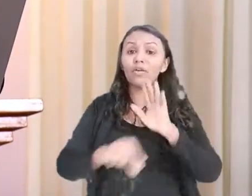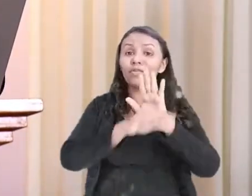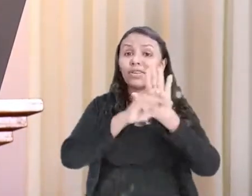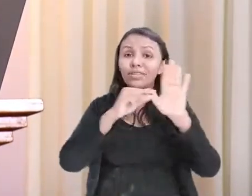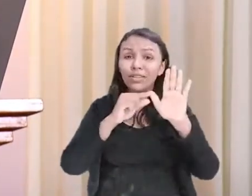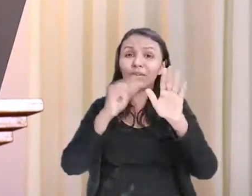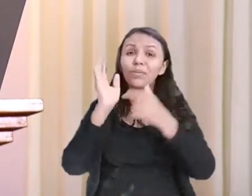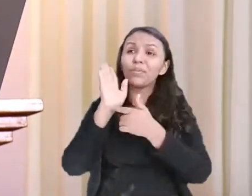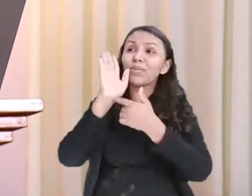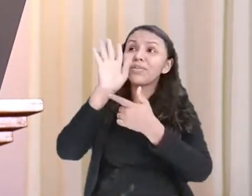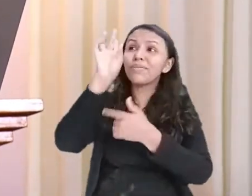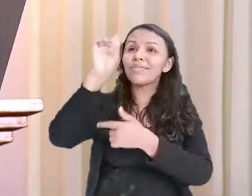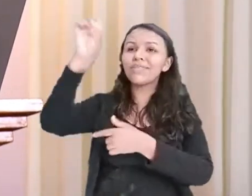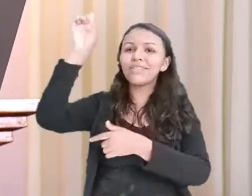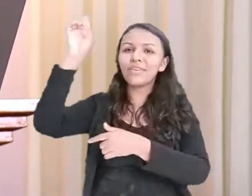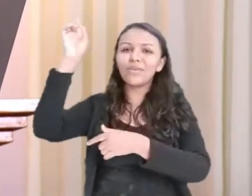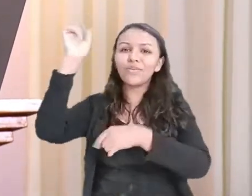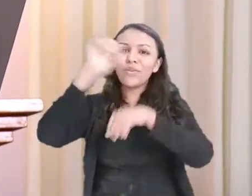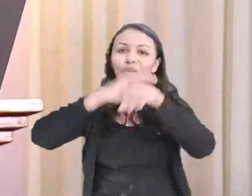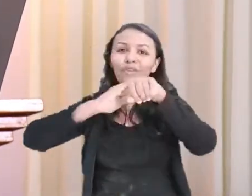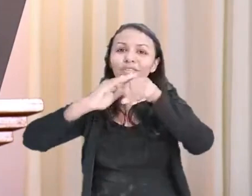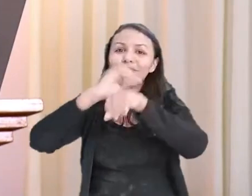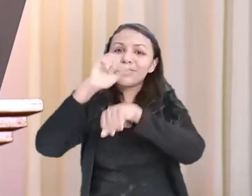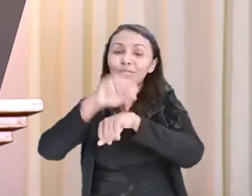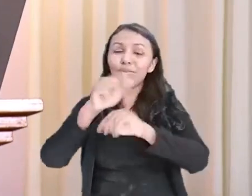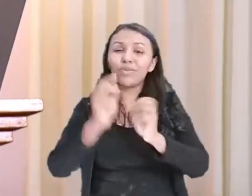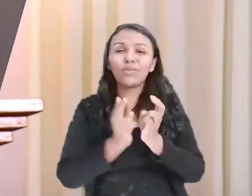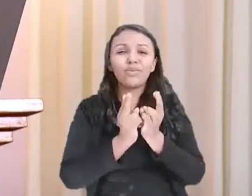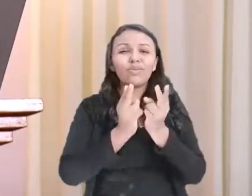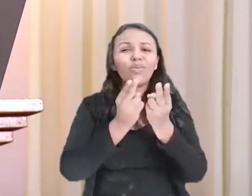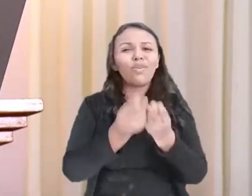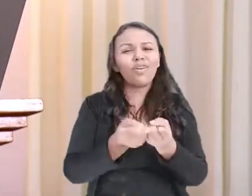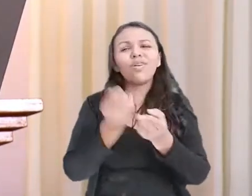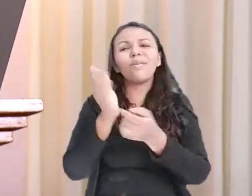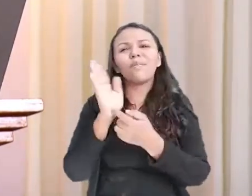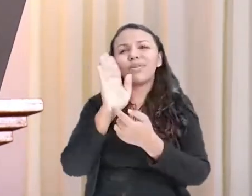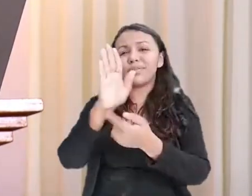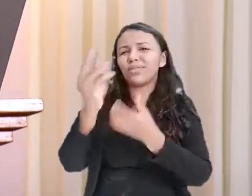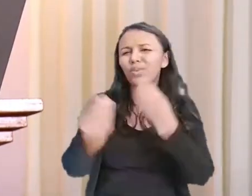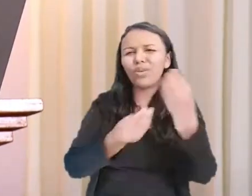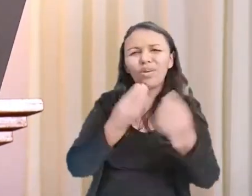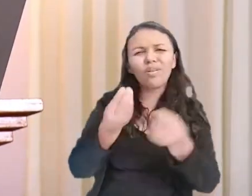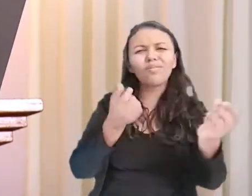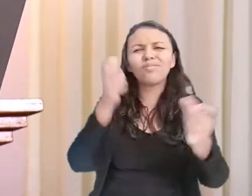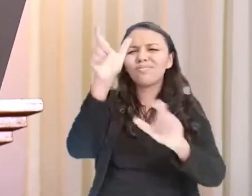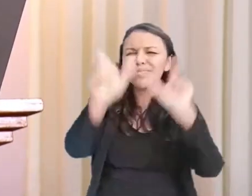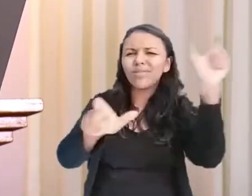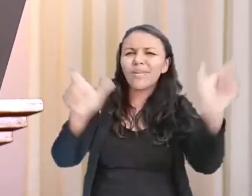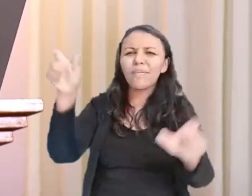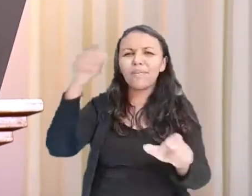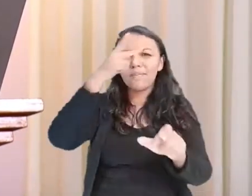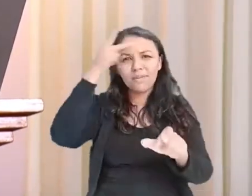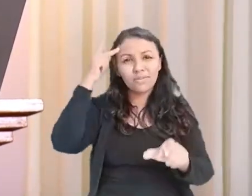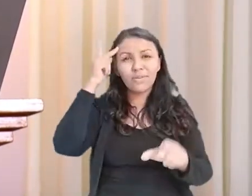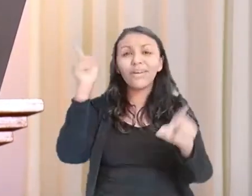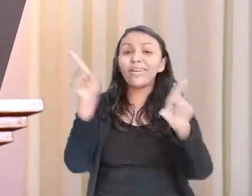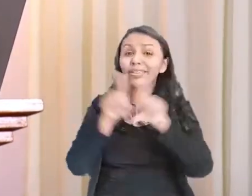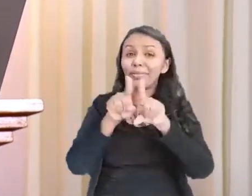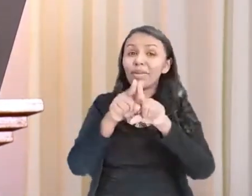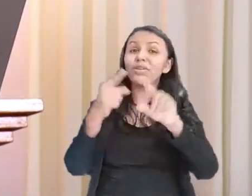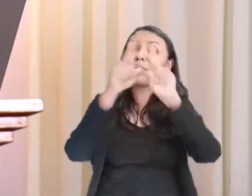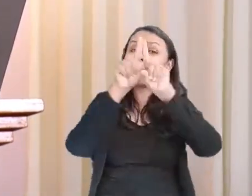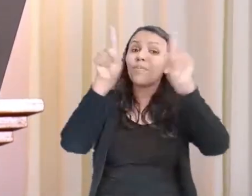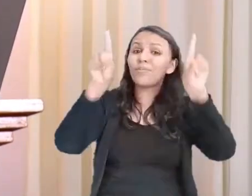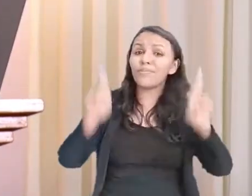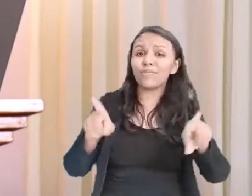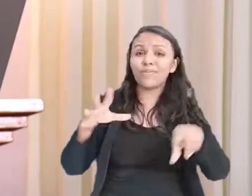e apresentando a realidade do mundo, bem como o seu projeto para salvar as famílias, não só a